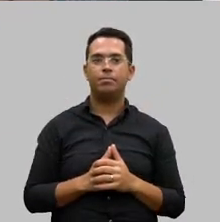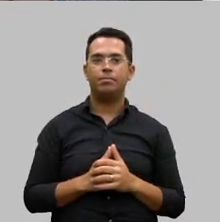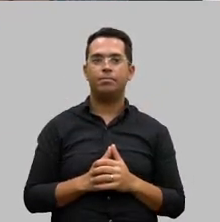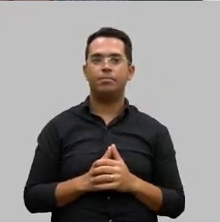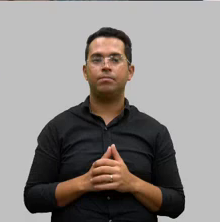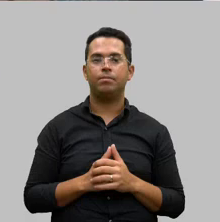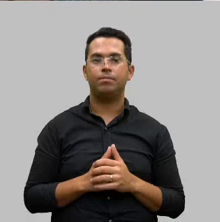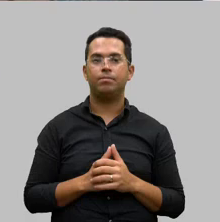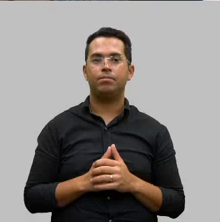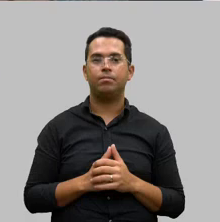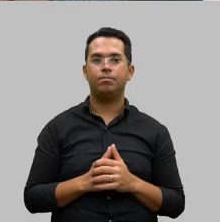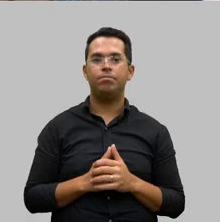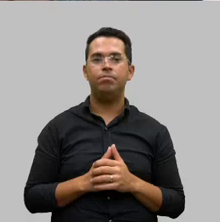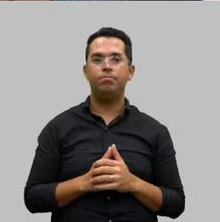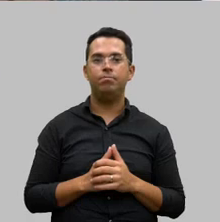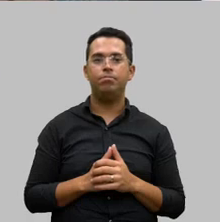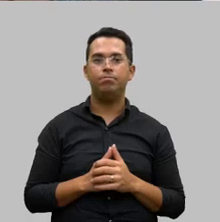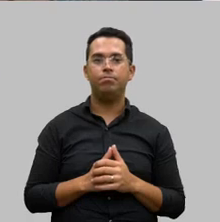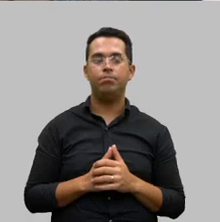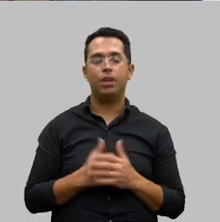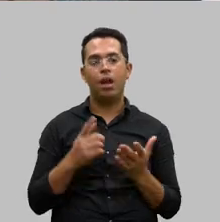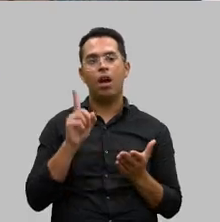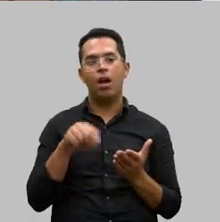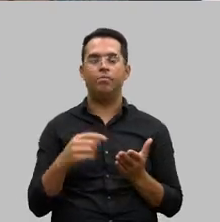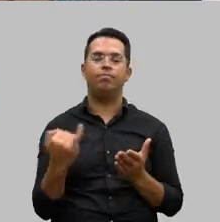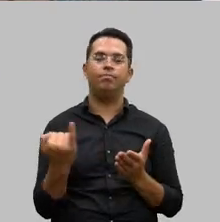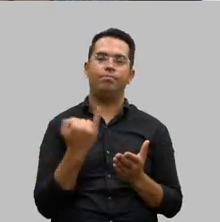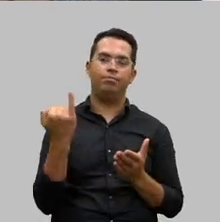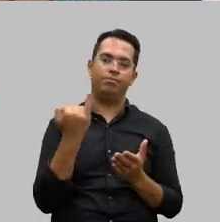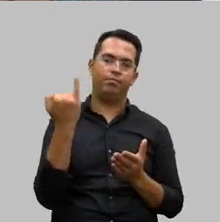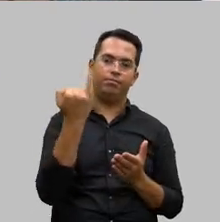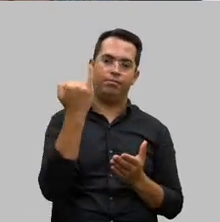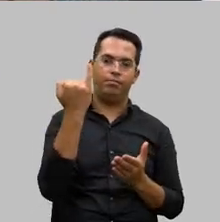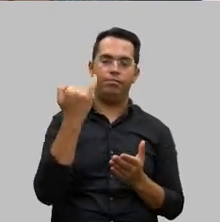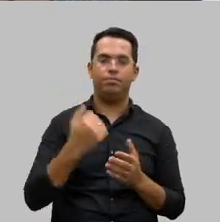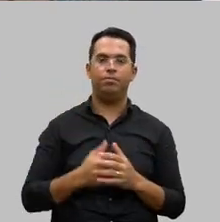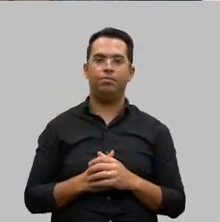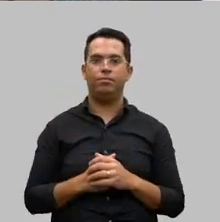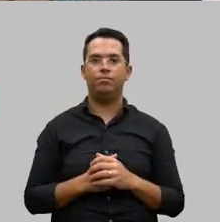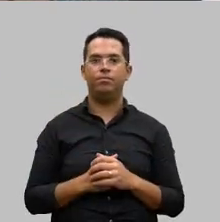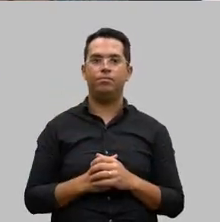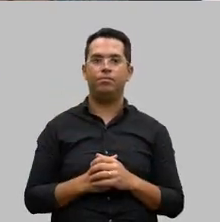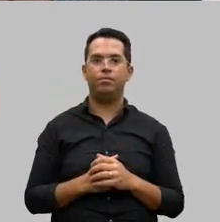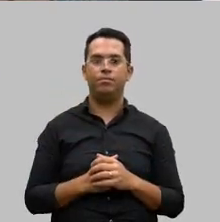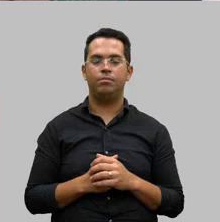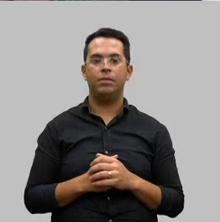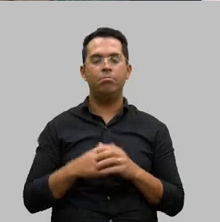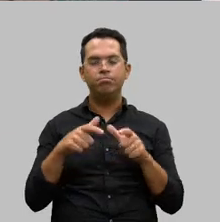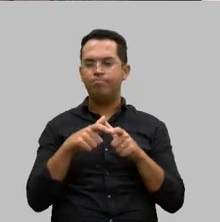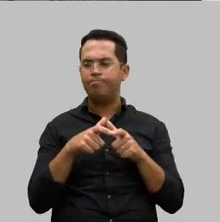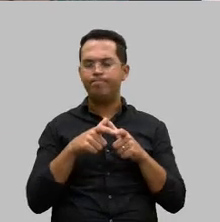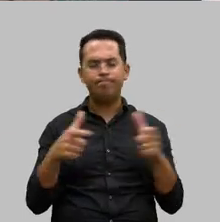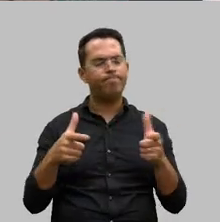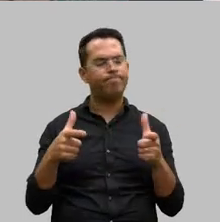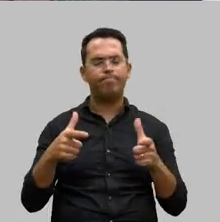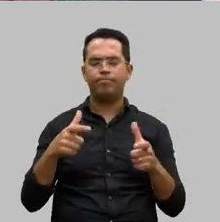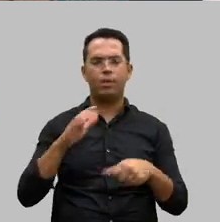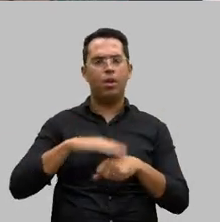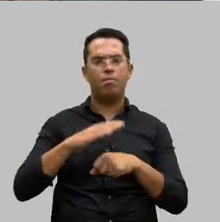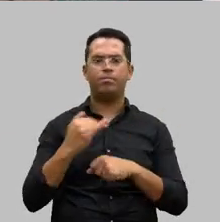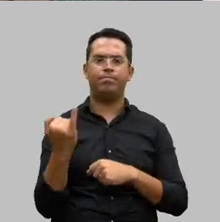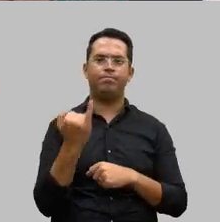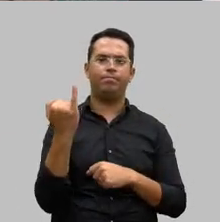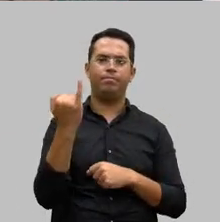ecia Então isso é de uma importância e enorme é